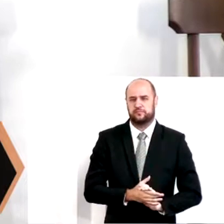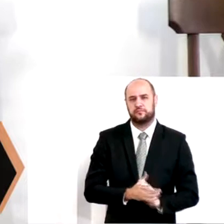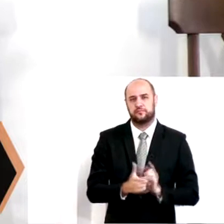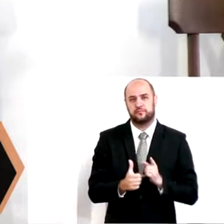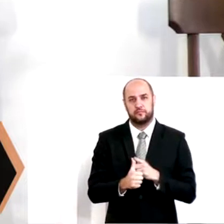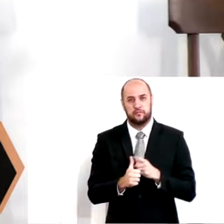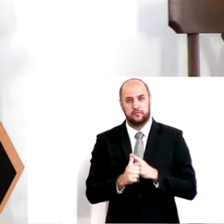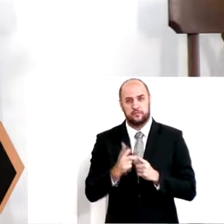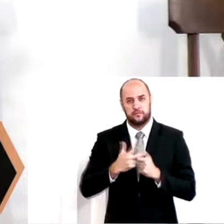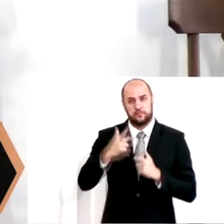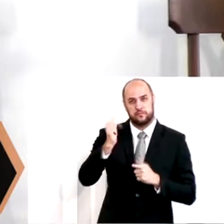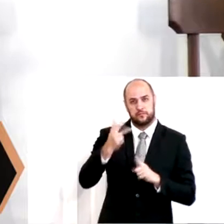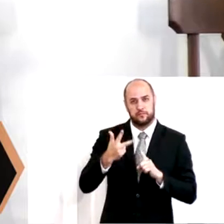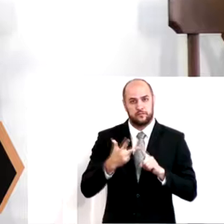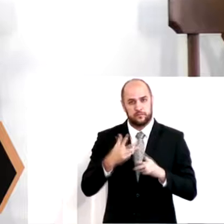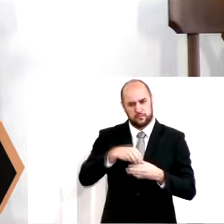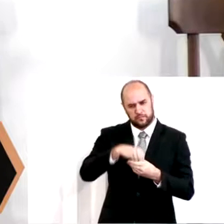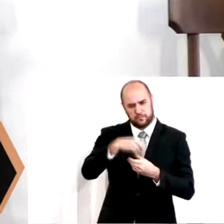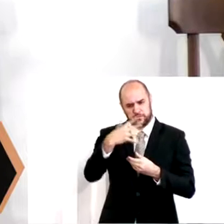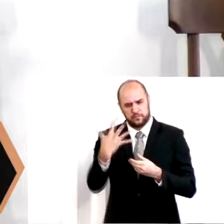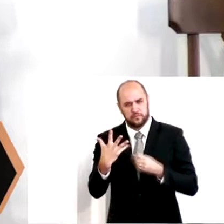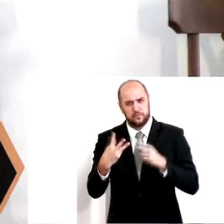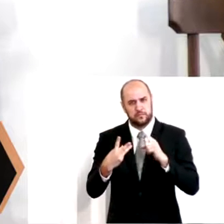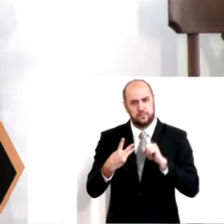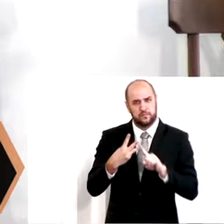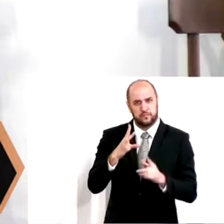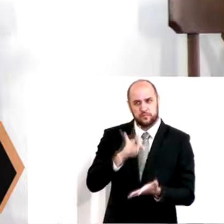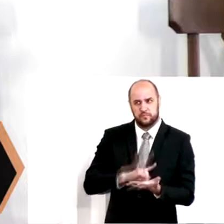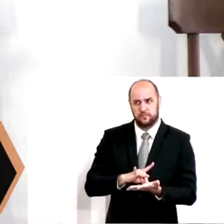Triunfo, essência e sinceridade.